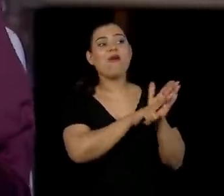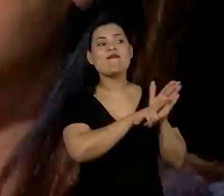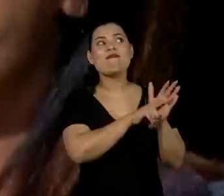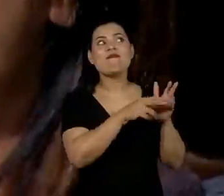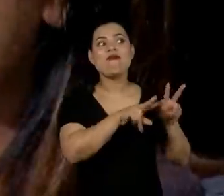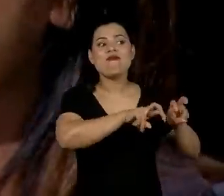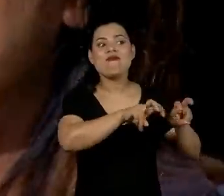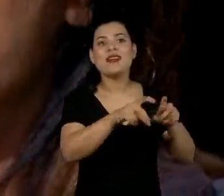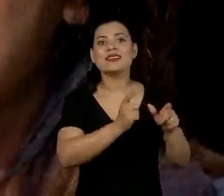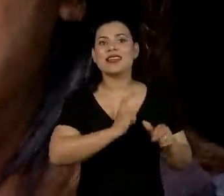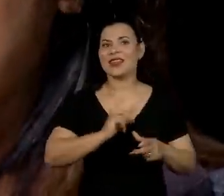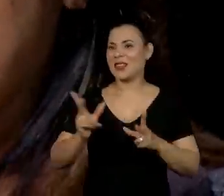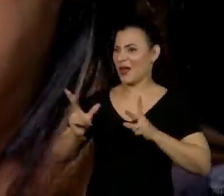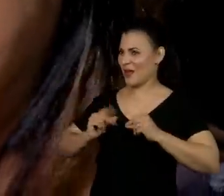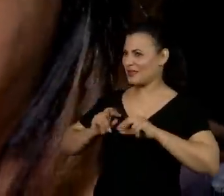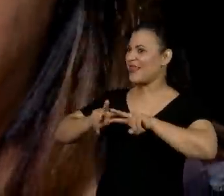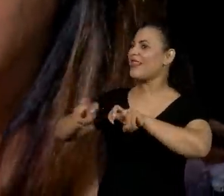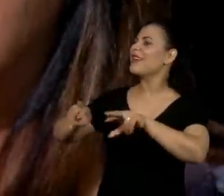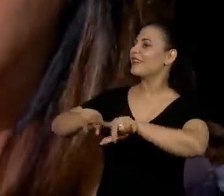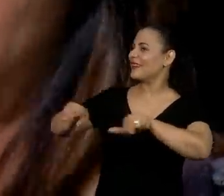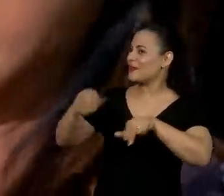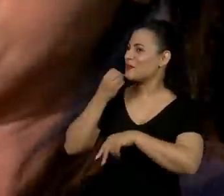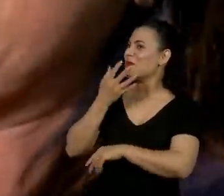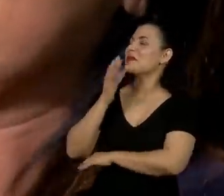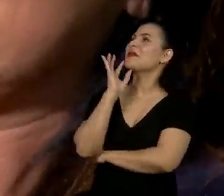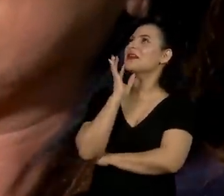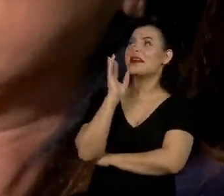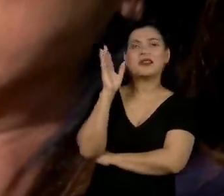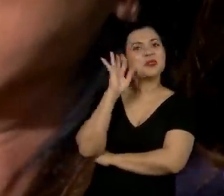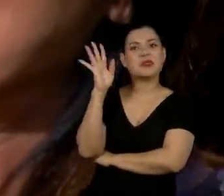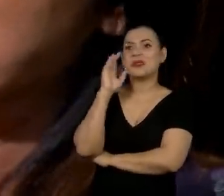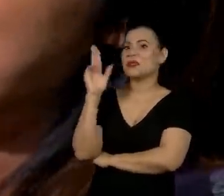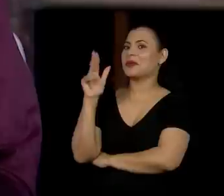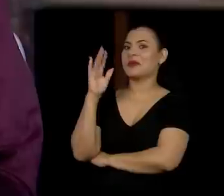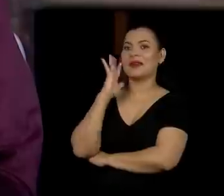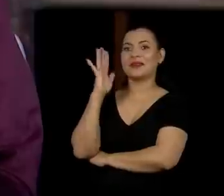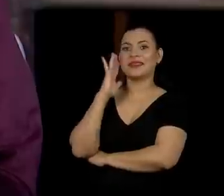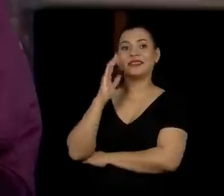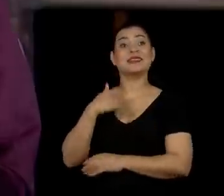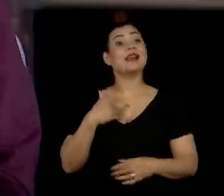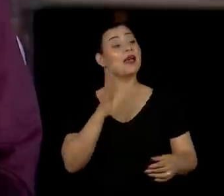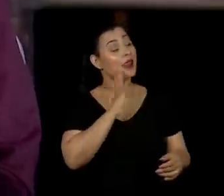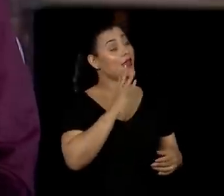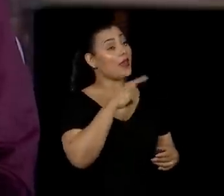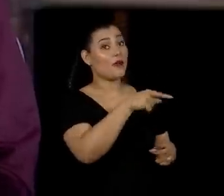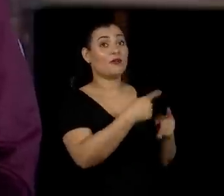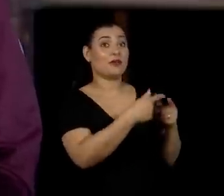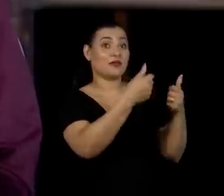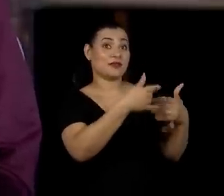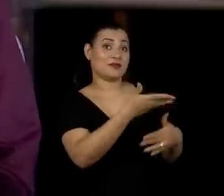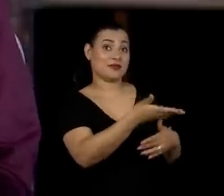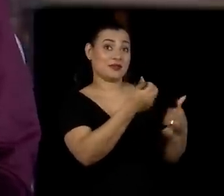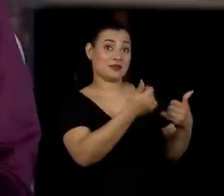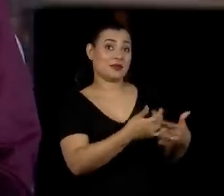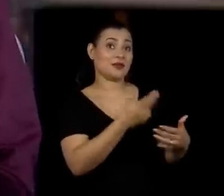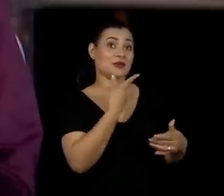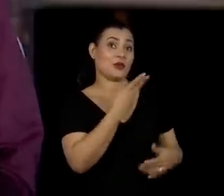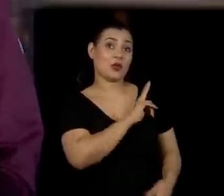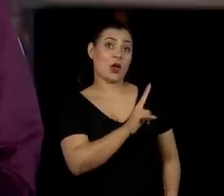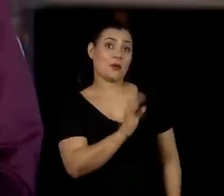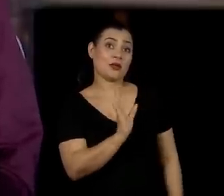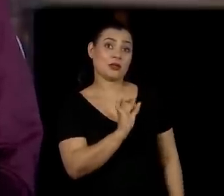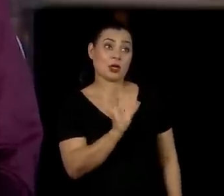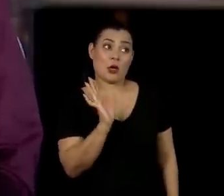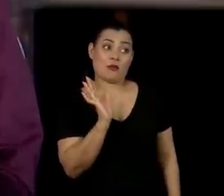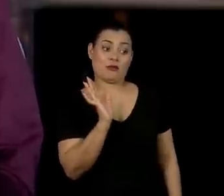olha boas Fontes Olha nem imaginei que você mas é legal você que falou dele né Eu só falei o nome